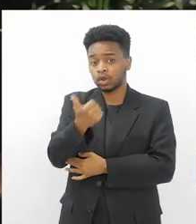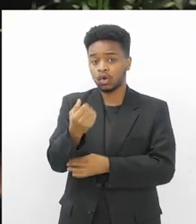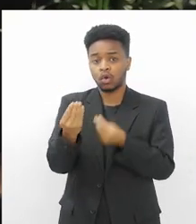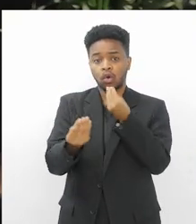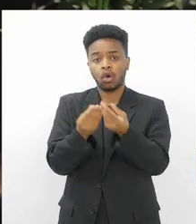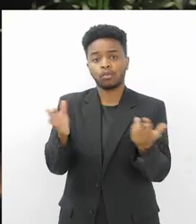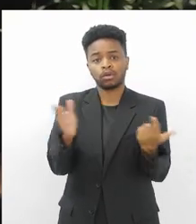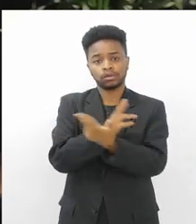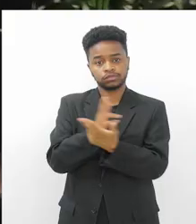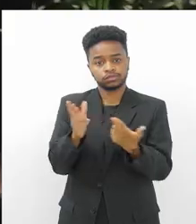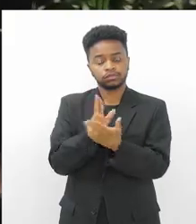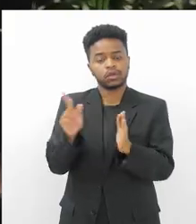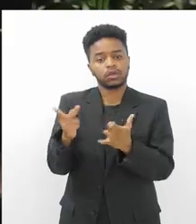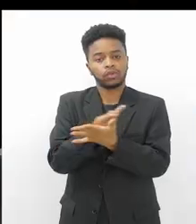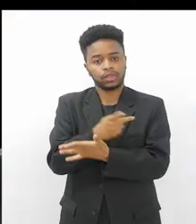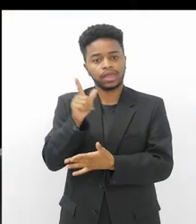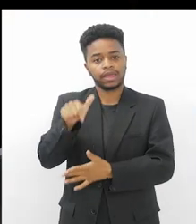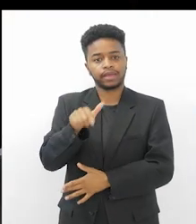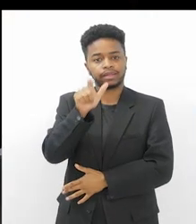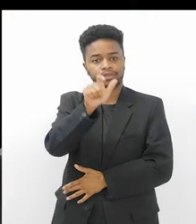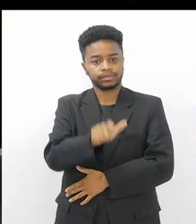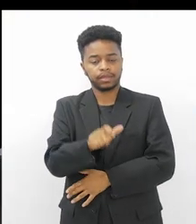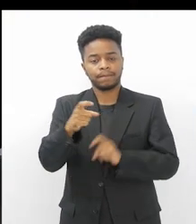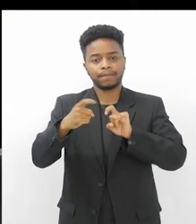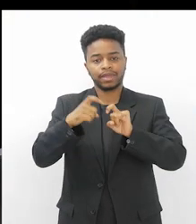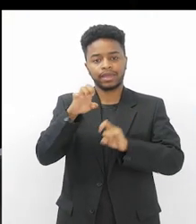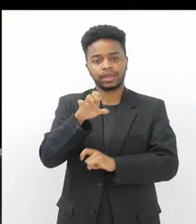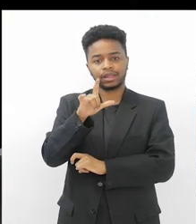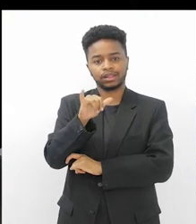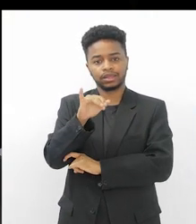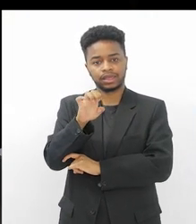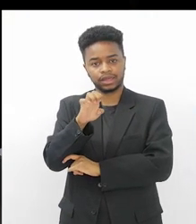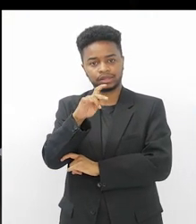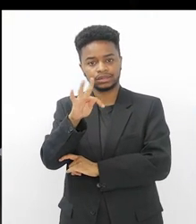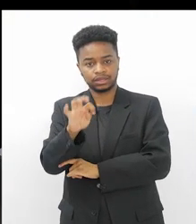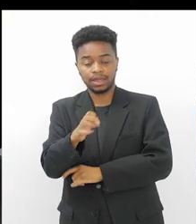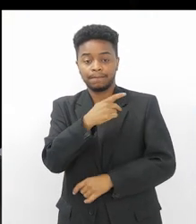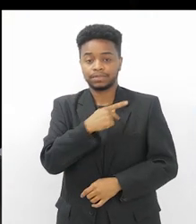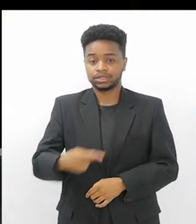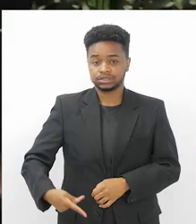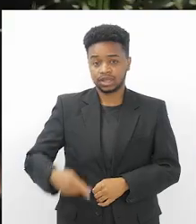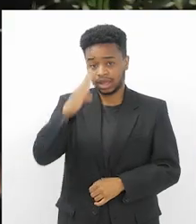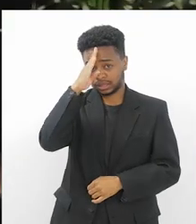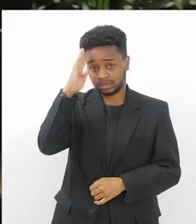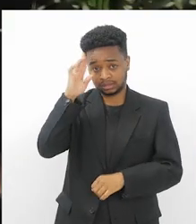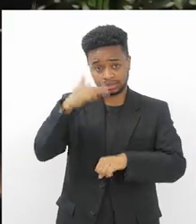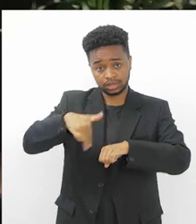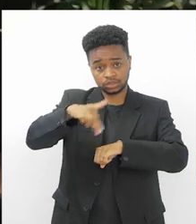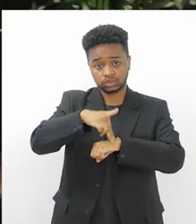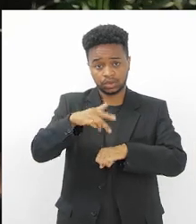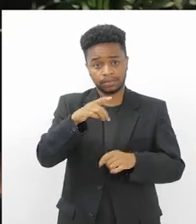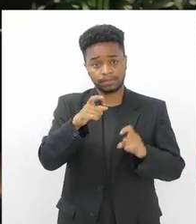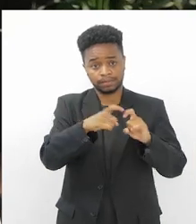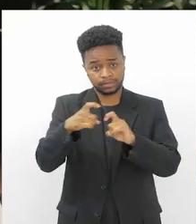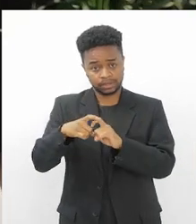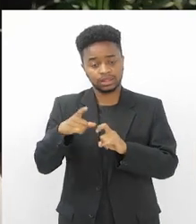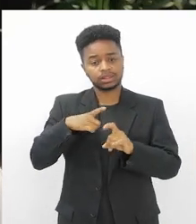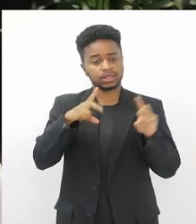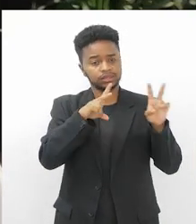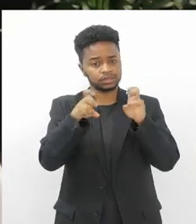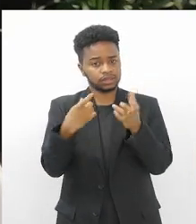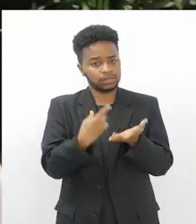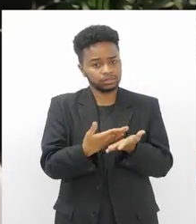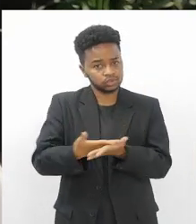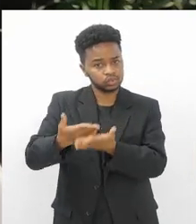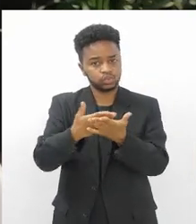essas relações é a doutora Eliete Busquelá, presidente da Academia Nacional de Medicina, que tem estudos sobre este tema. Doutora,